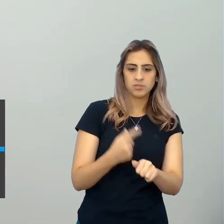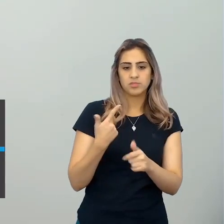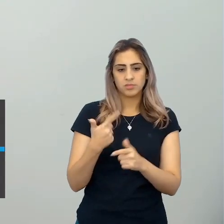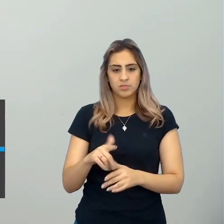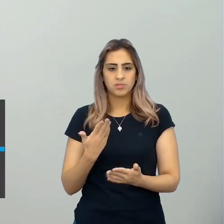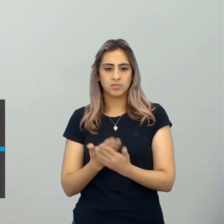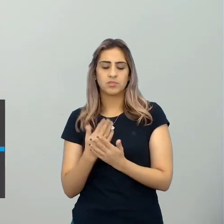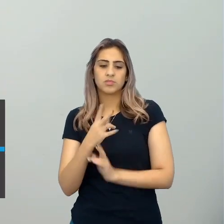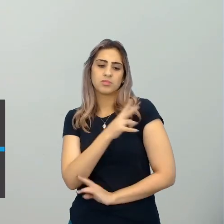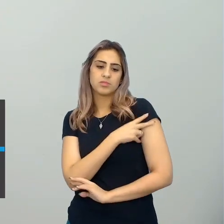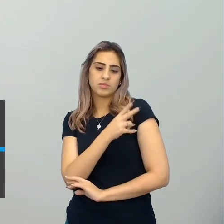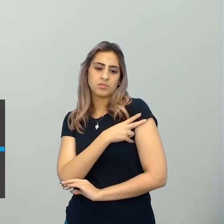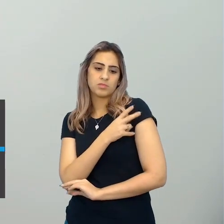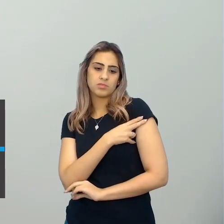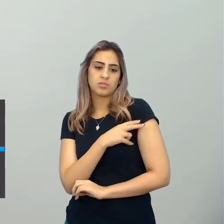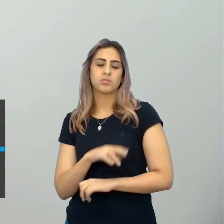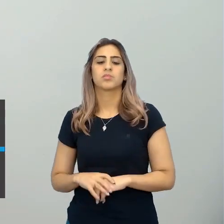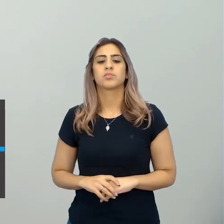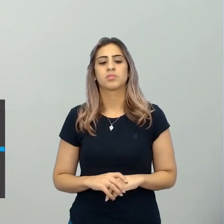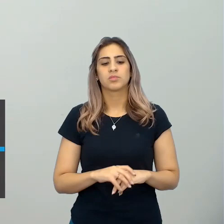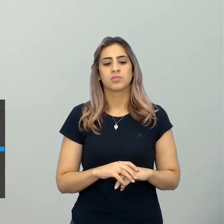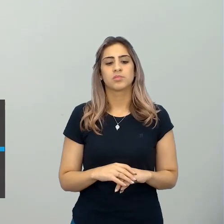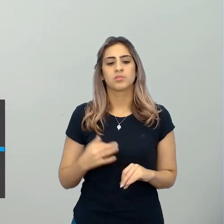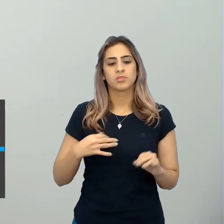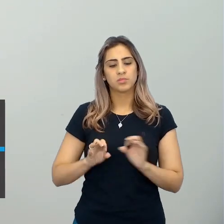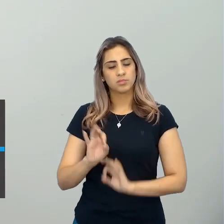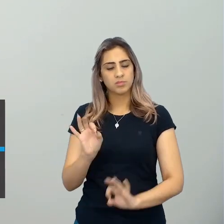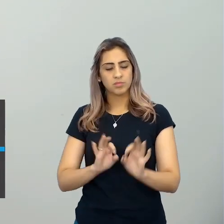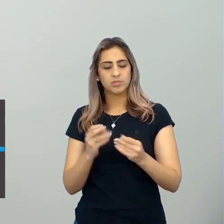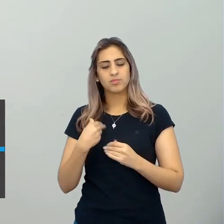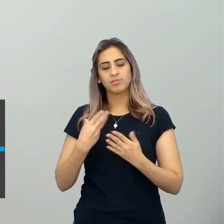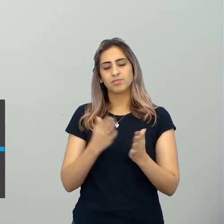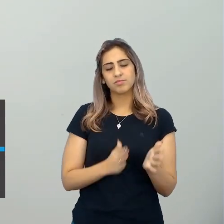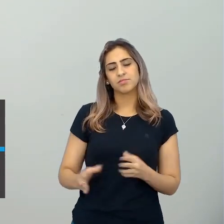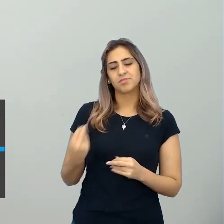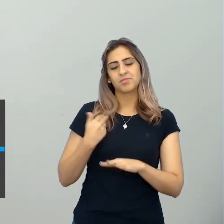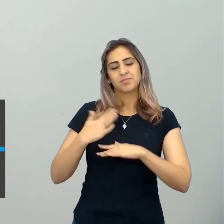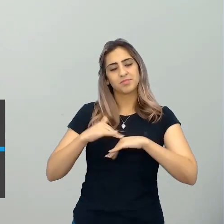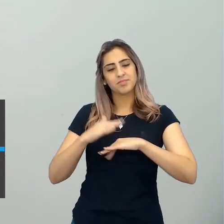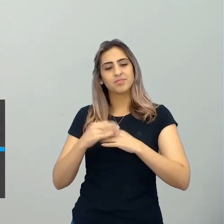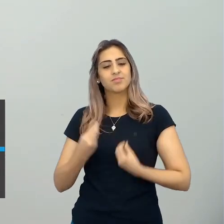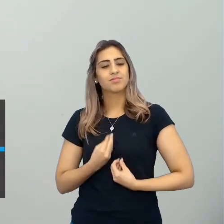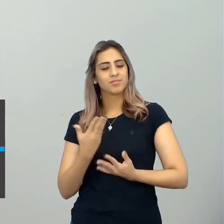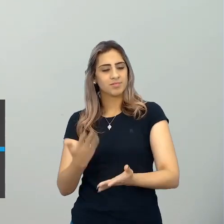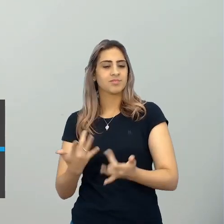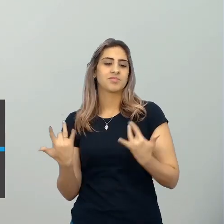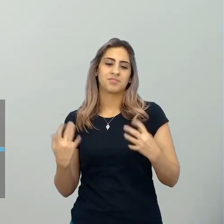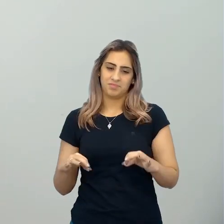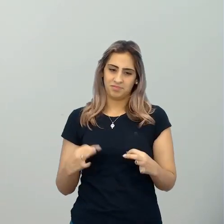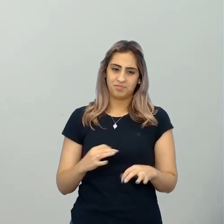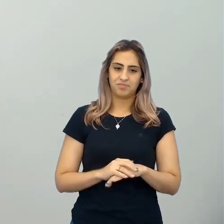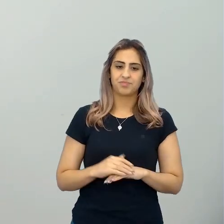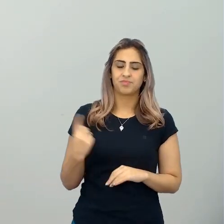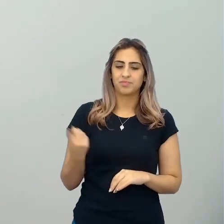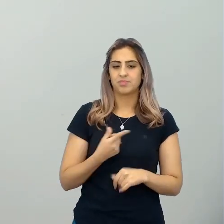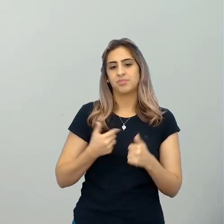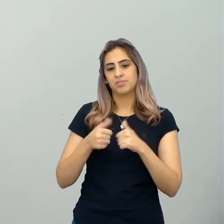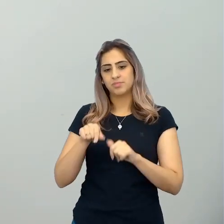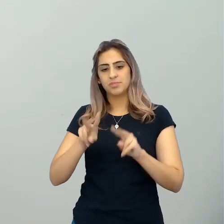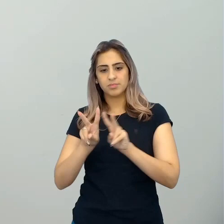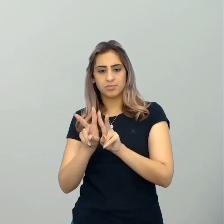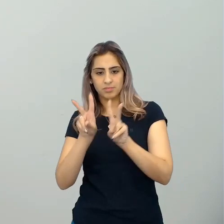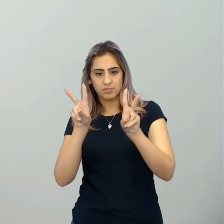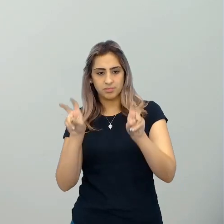para a segunda série do ensino médio. Uma aula produzida aí com muito carinho, com toda a dedicação, né, Roberto? E tentando mostrar aí essa questão